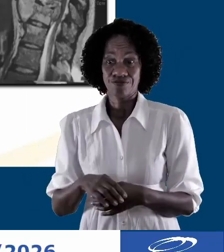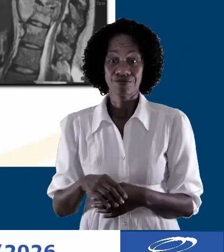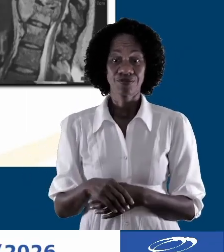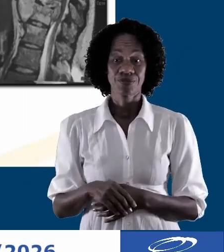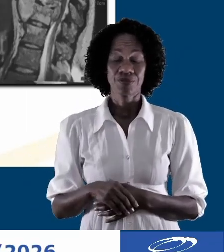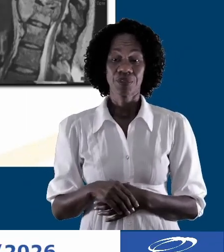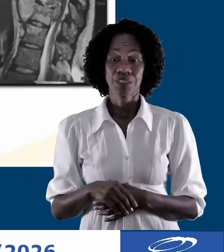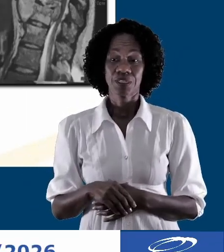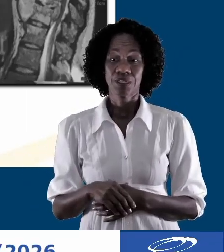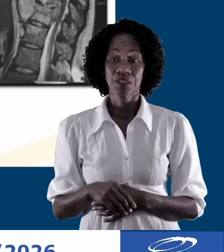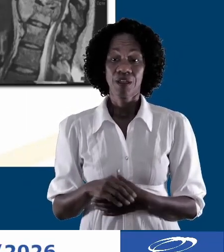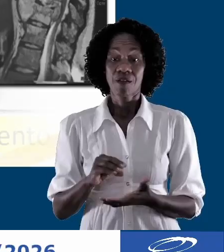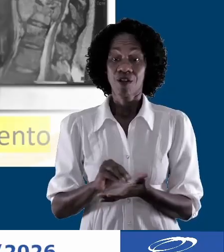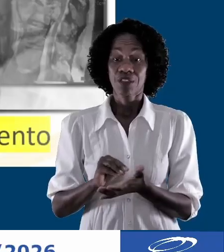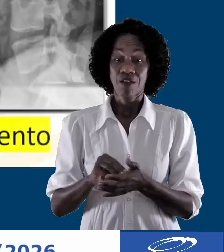fazer?